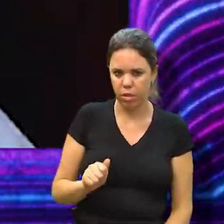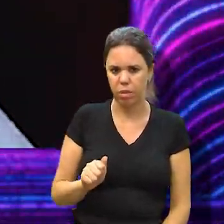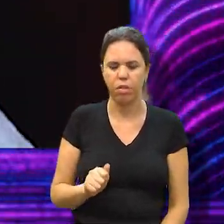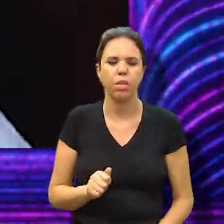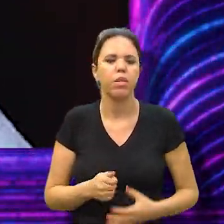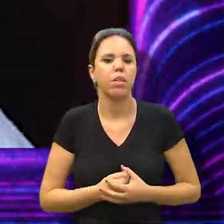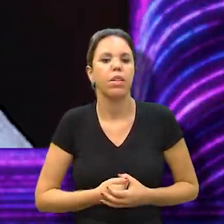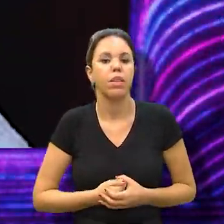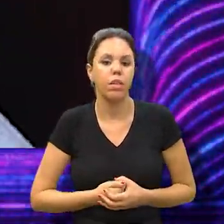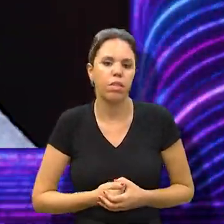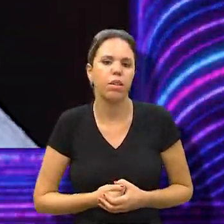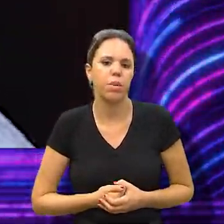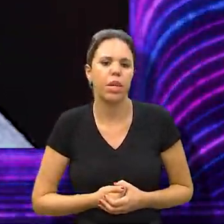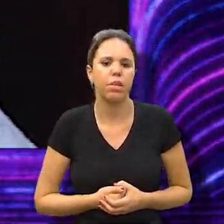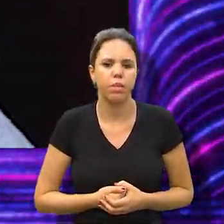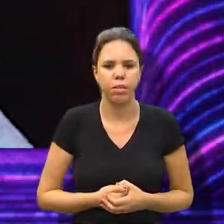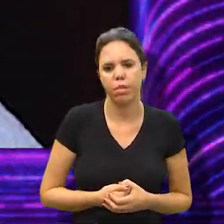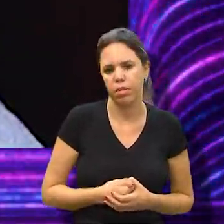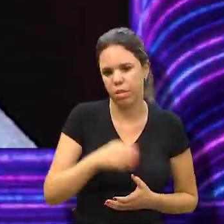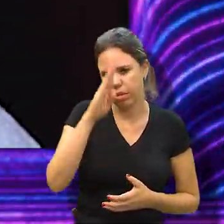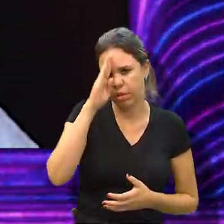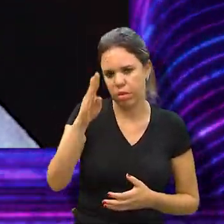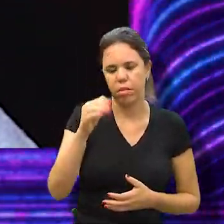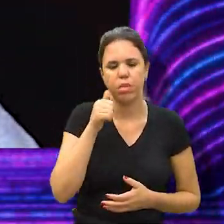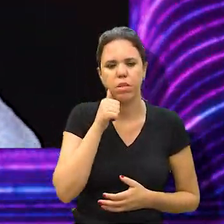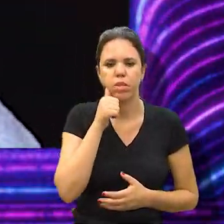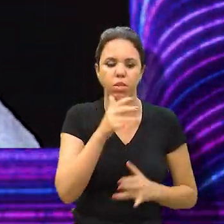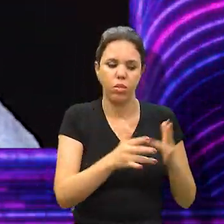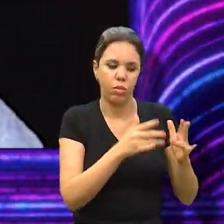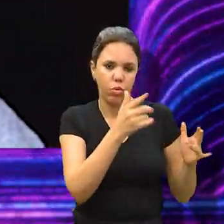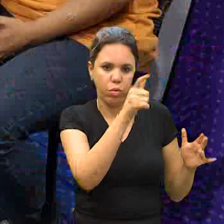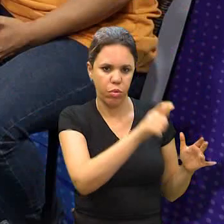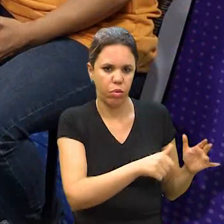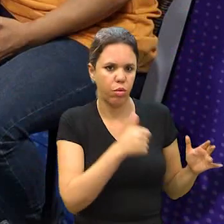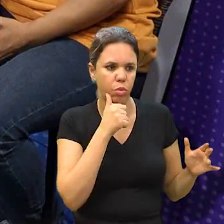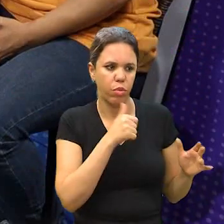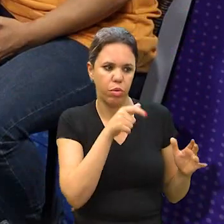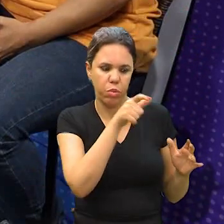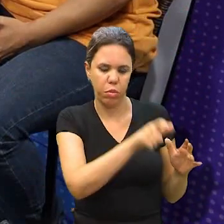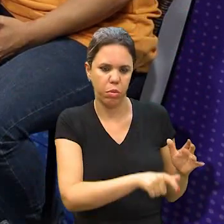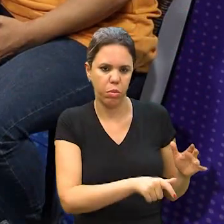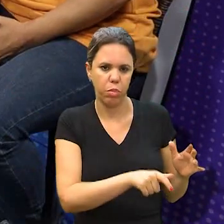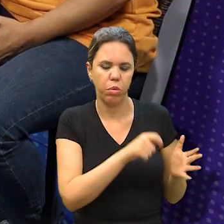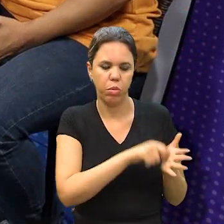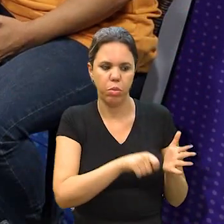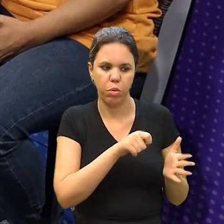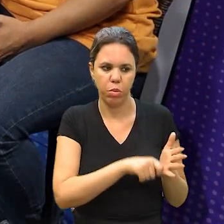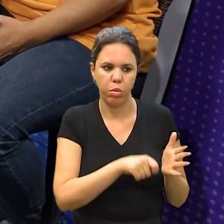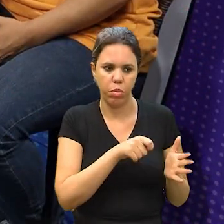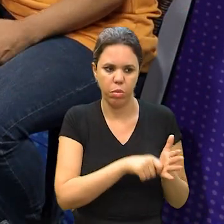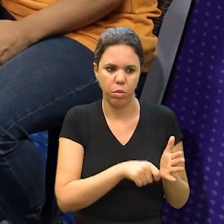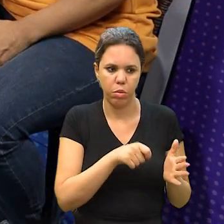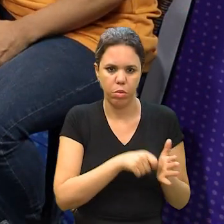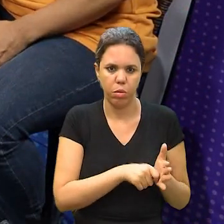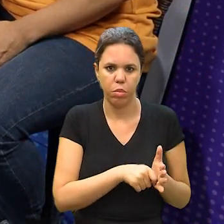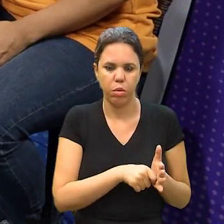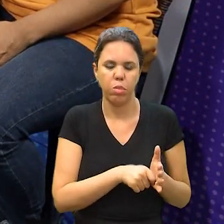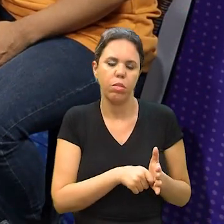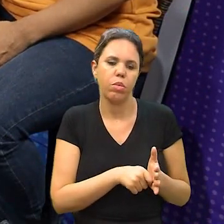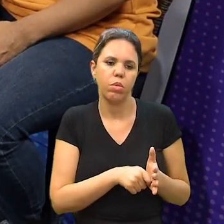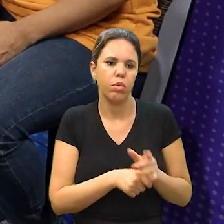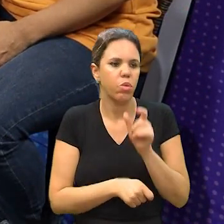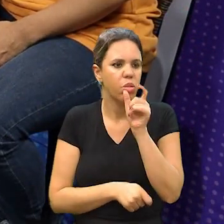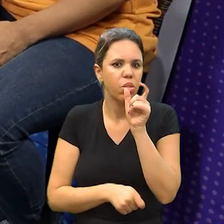relação que a principal tem com a noiva dele. Tem uma mulher que eu escrevi que ela é incrivelmente,